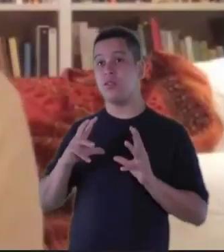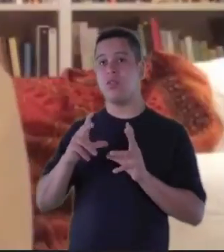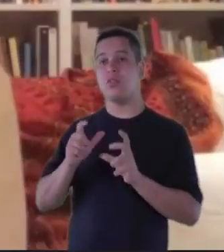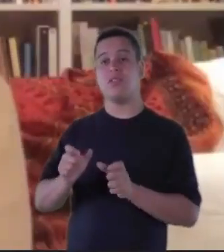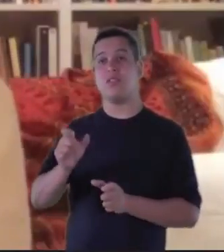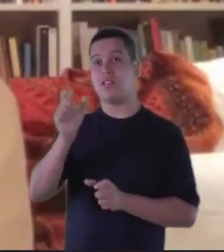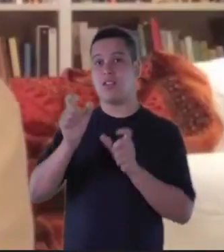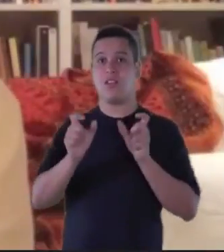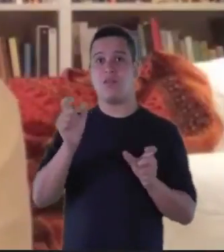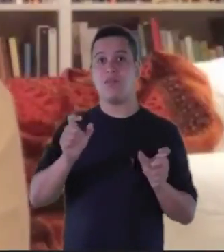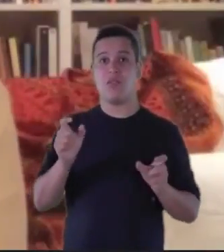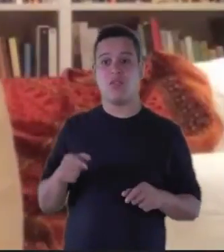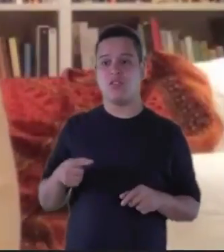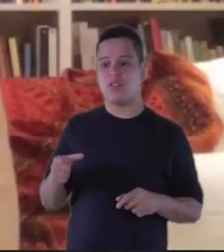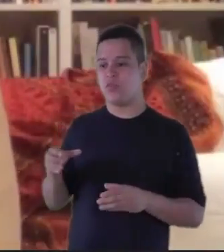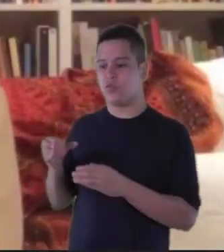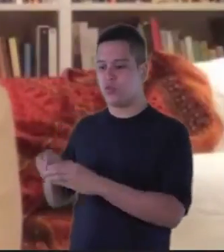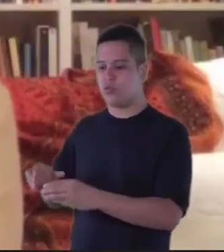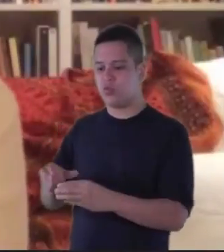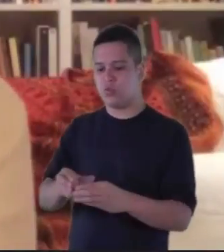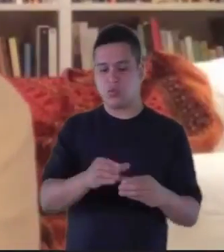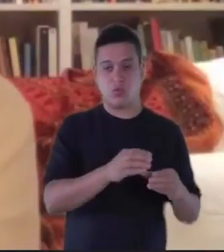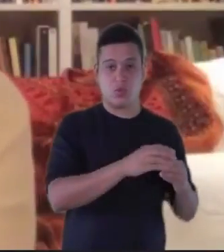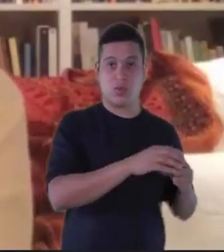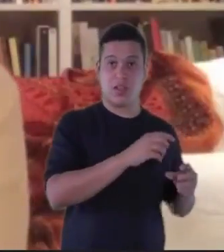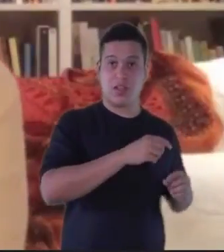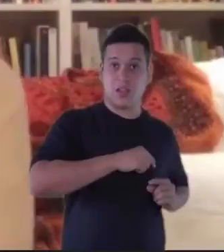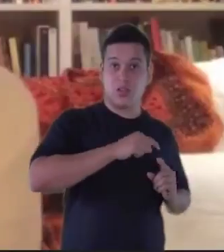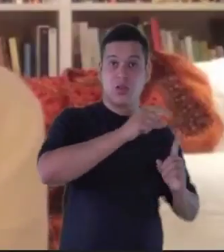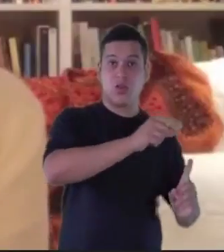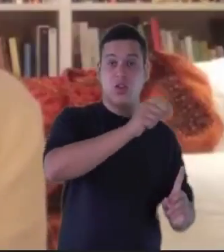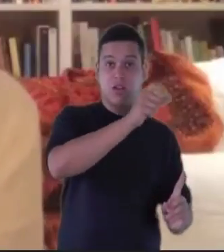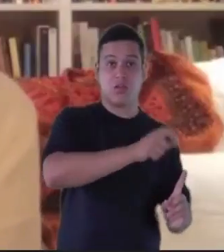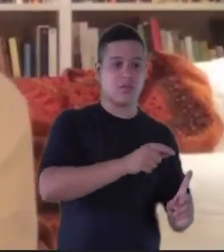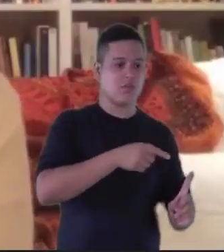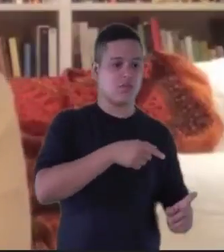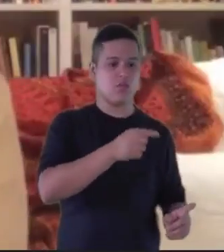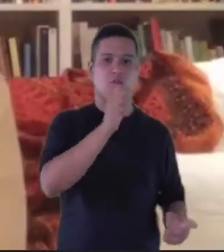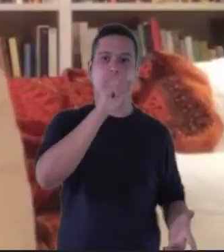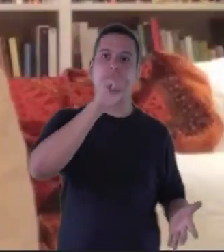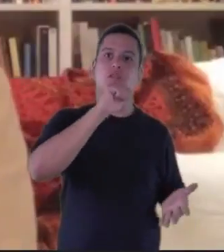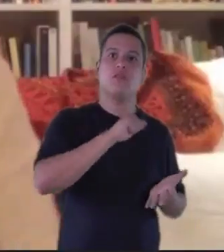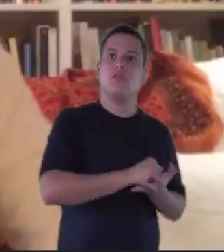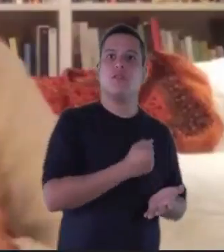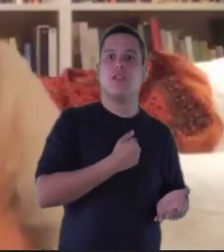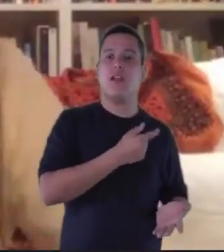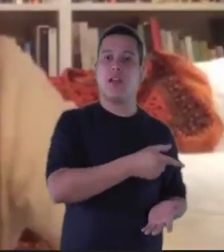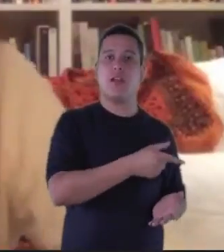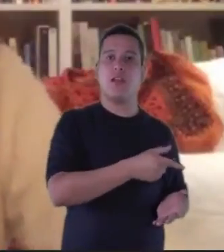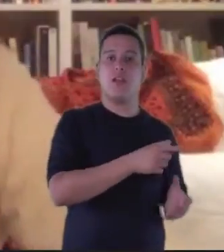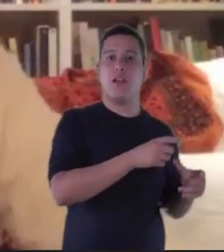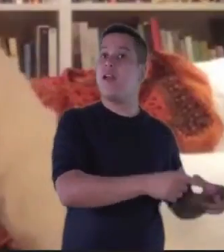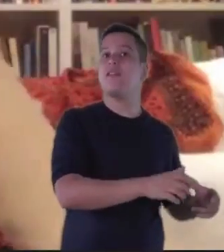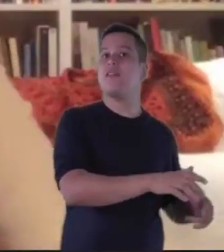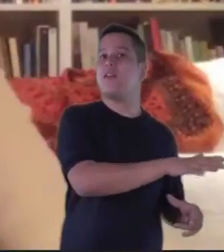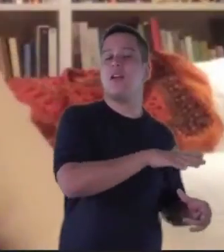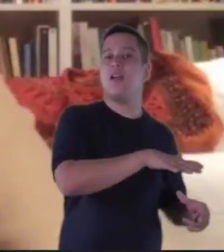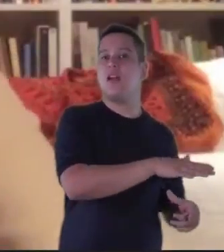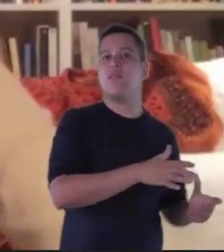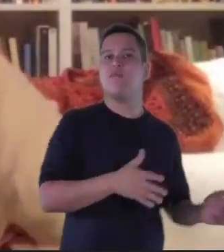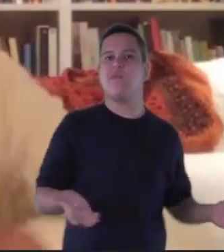alguém que age contra aquela pasta, coloca no meio ambiente alguém que odeia o meio ambiente, que vai tentar destruir ONGs,